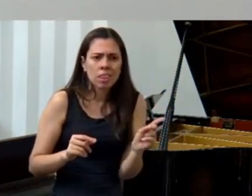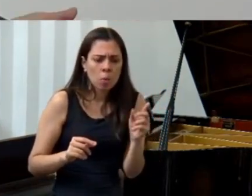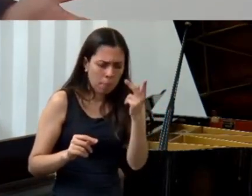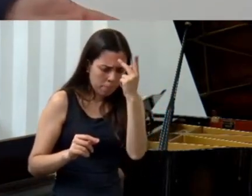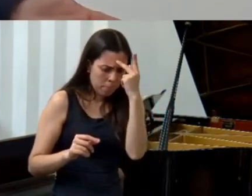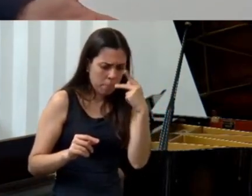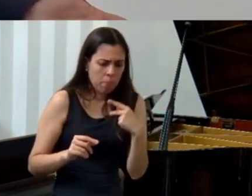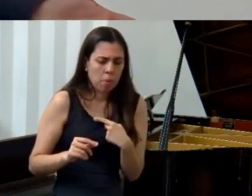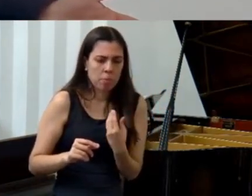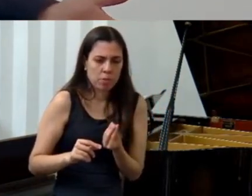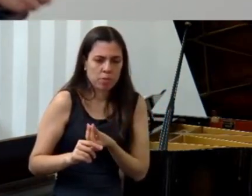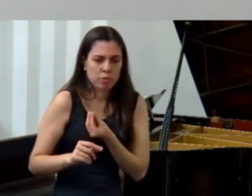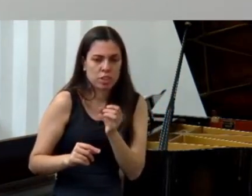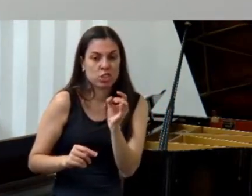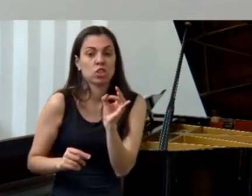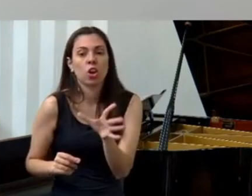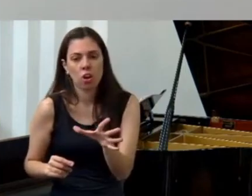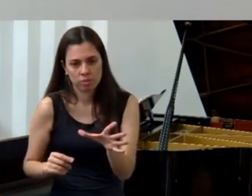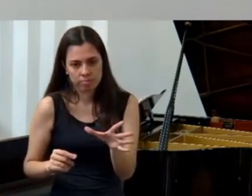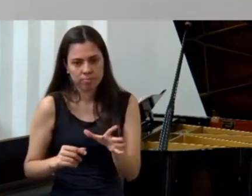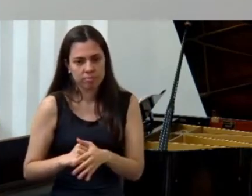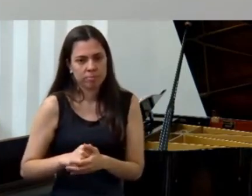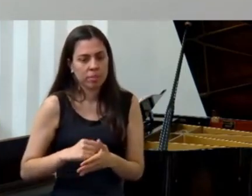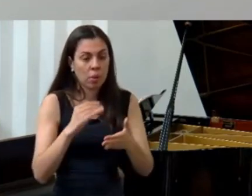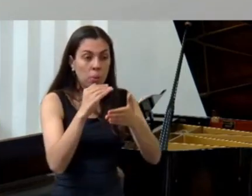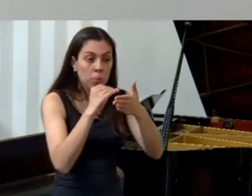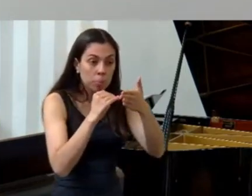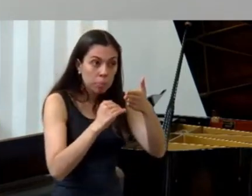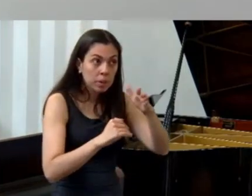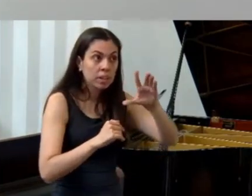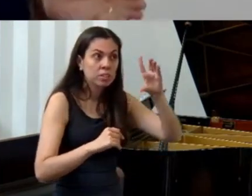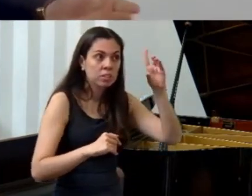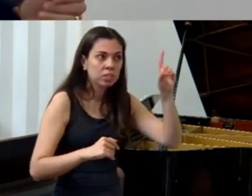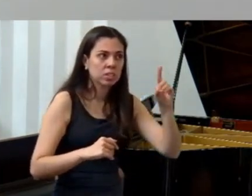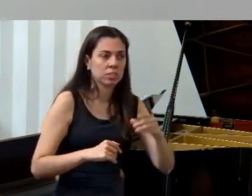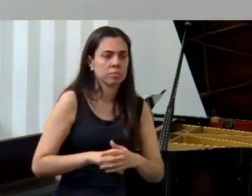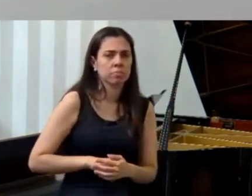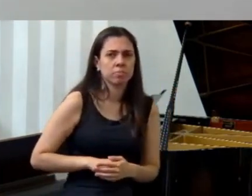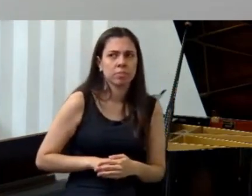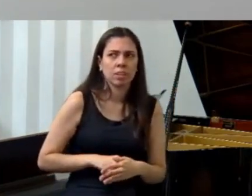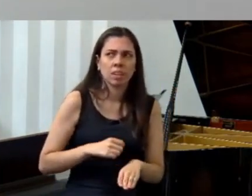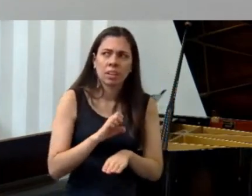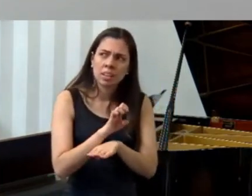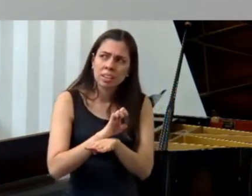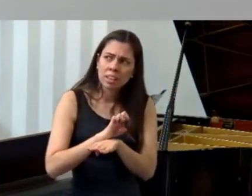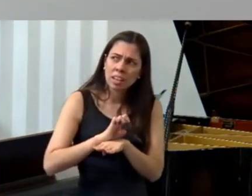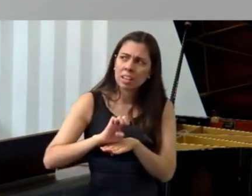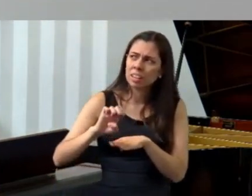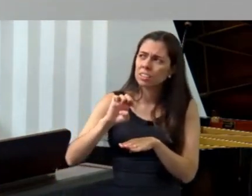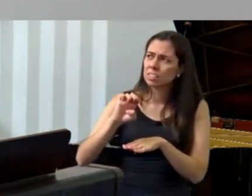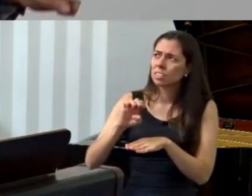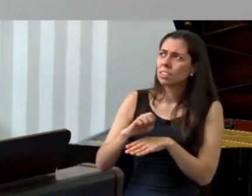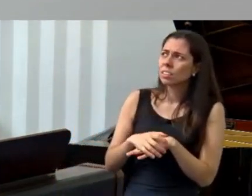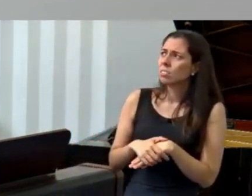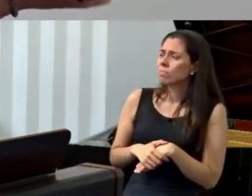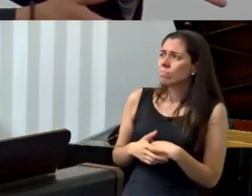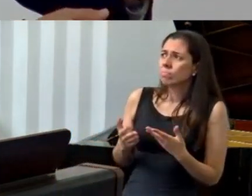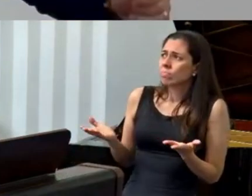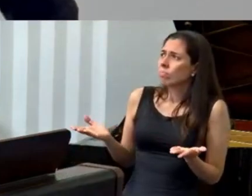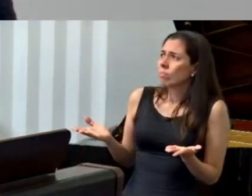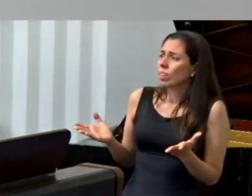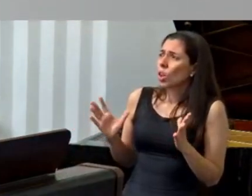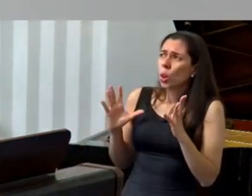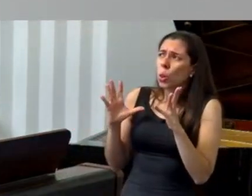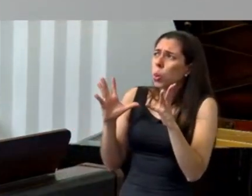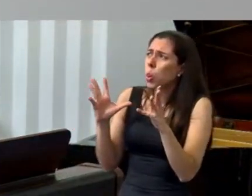sido fiel. Eu tenho sido zeloso. Mas eu estou só. Todos os profetas